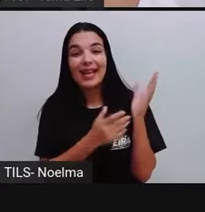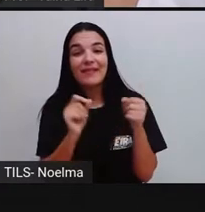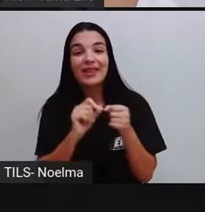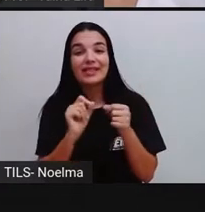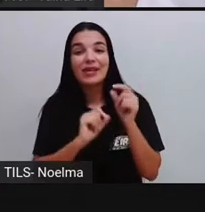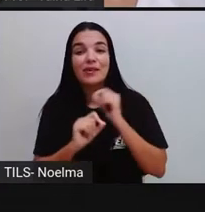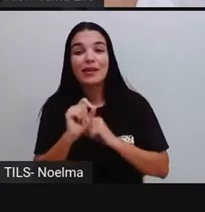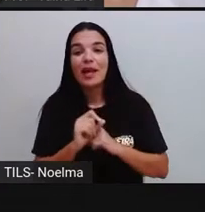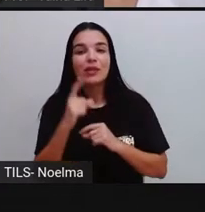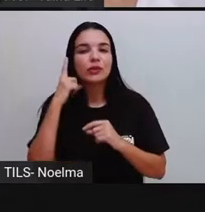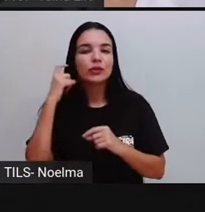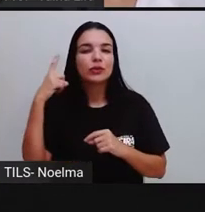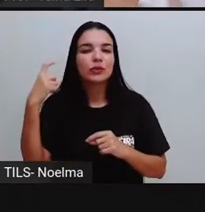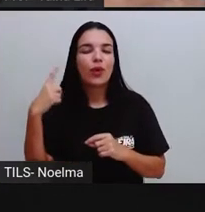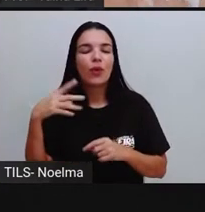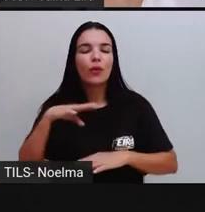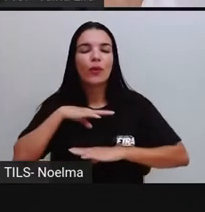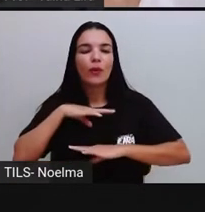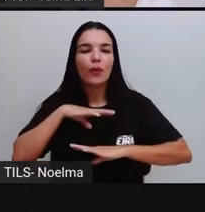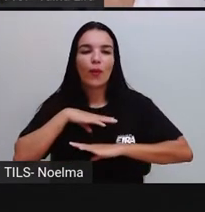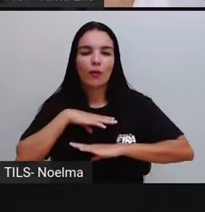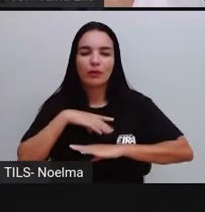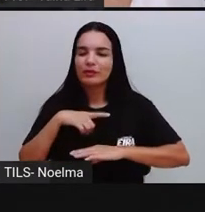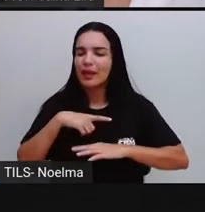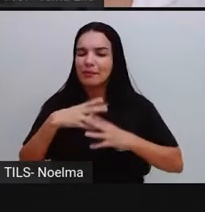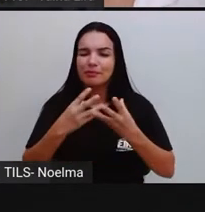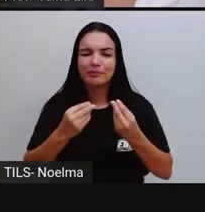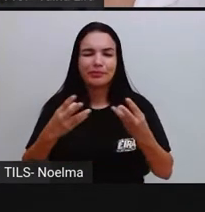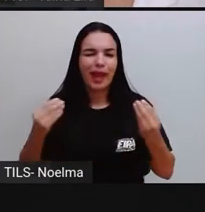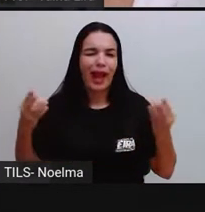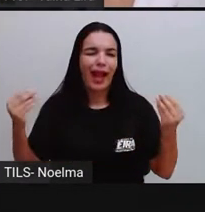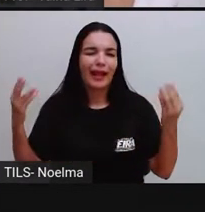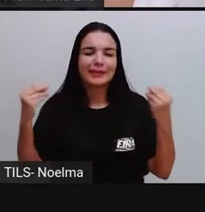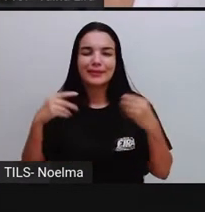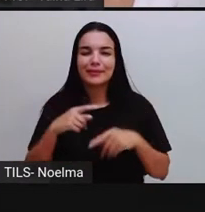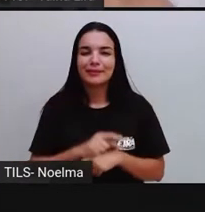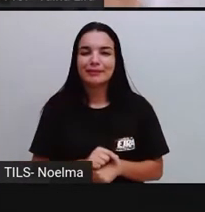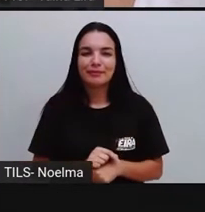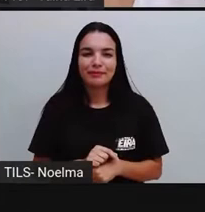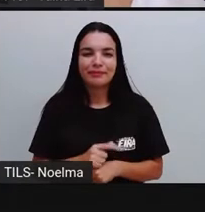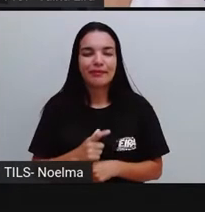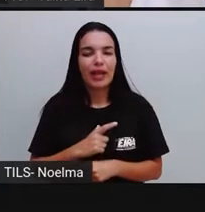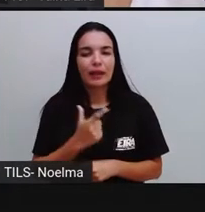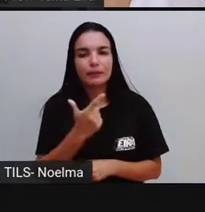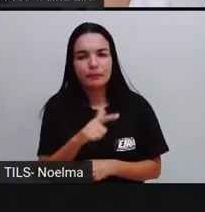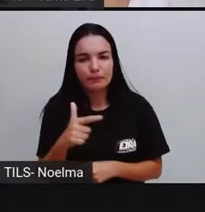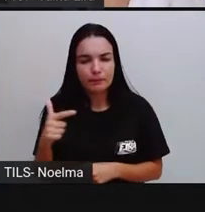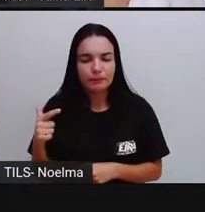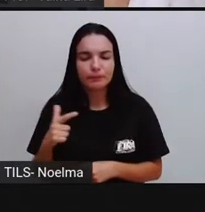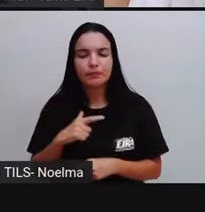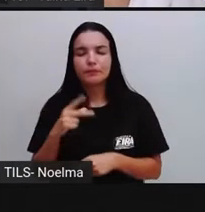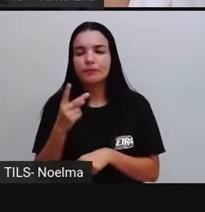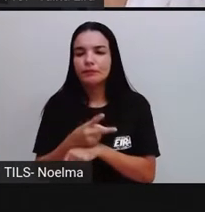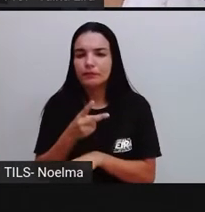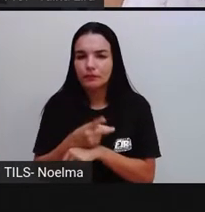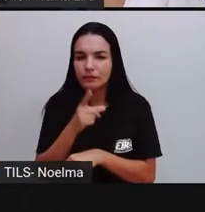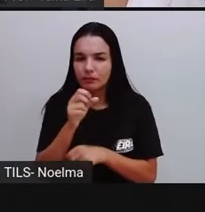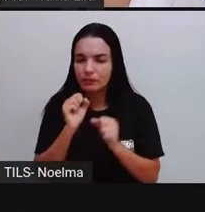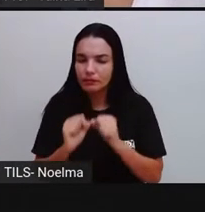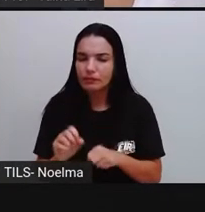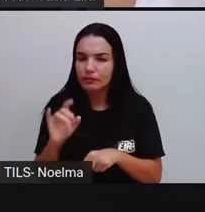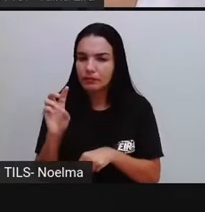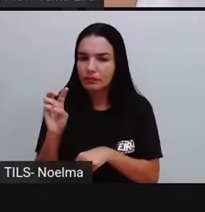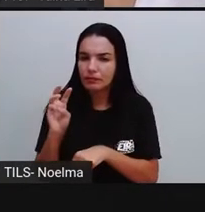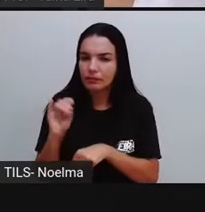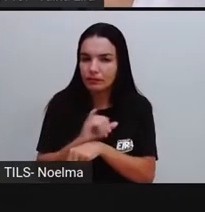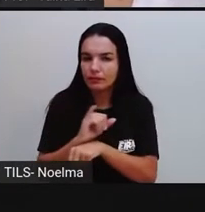produzir os sons, tá? Com o corpo, vários tipos de sons. Tem também vários vídeos aí dos Barbatuques, tá?